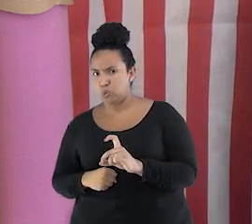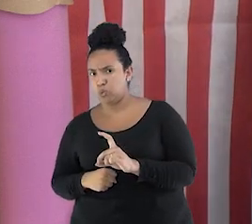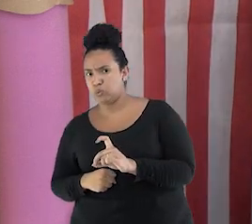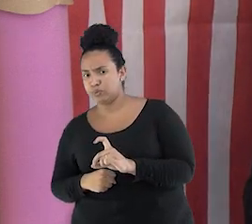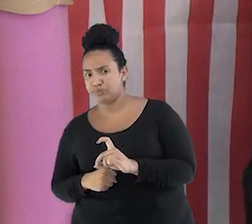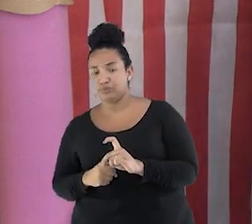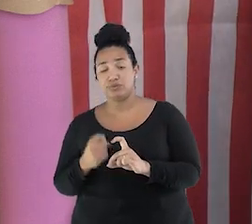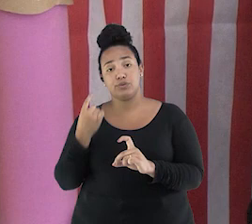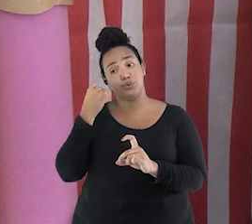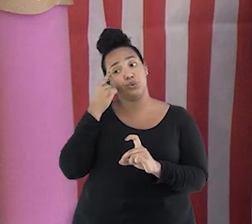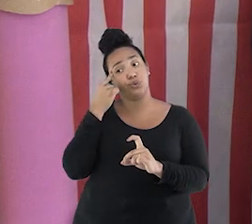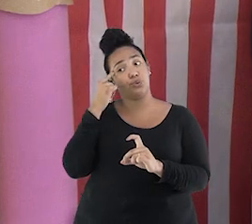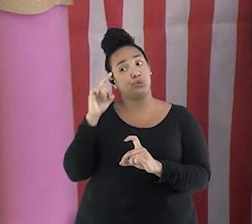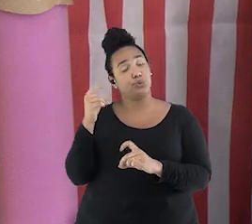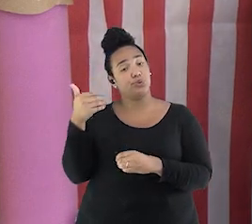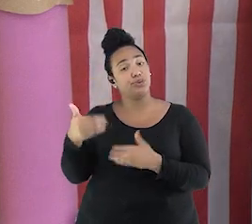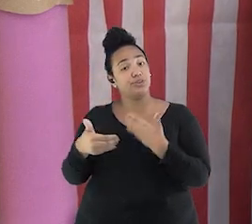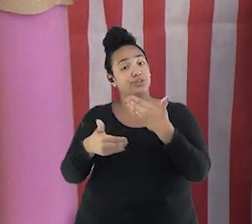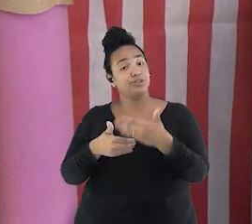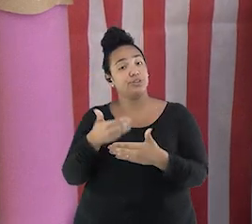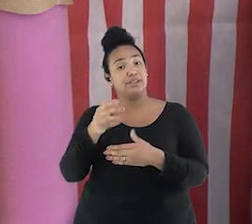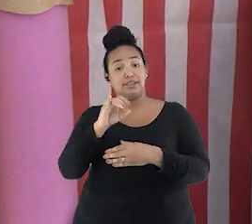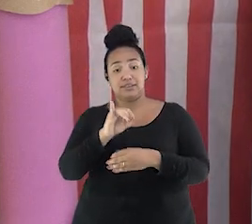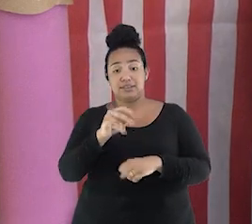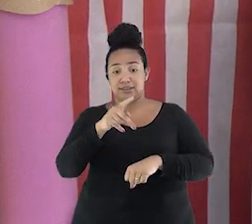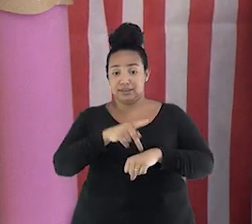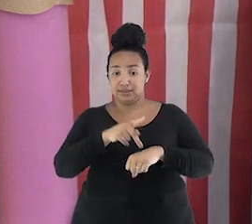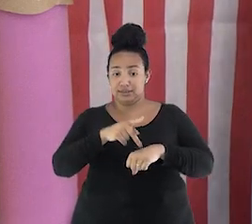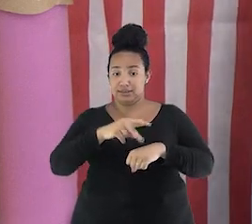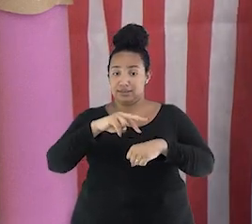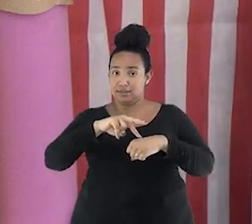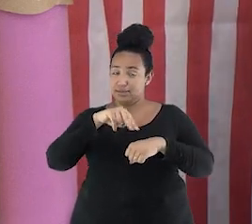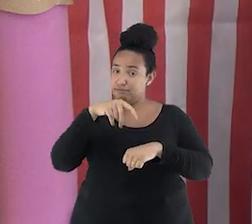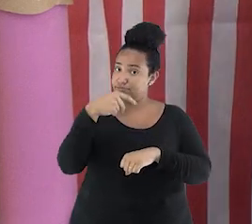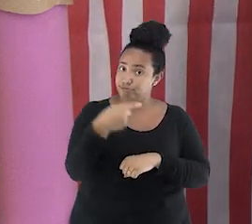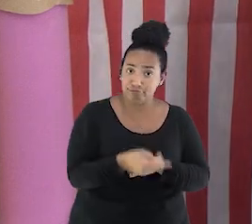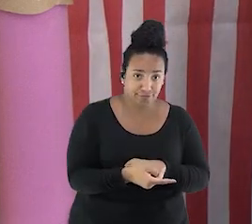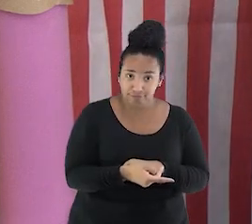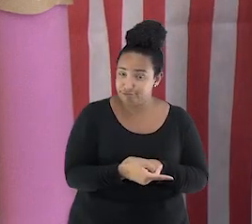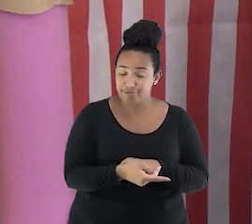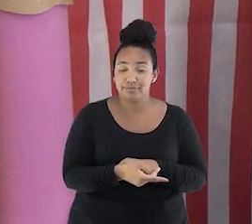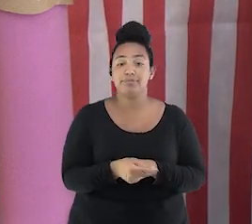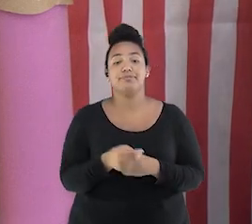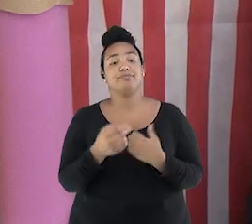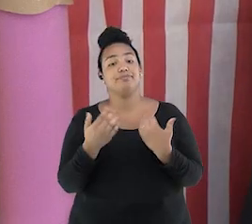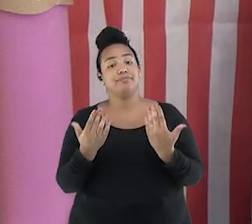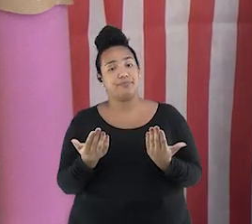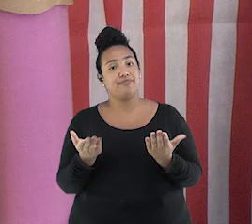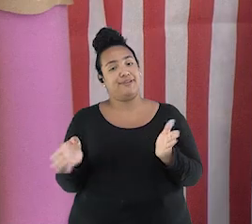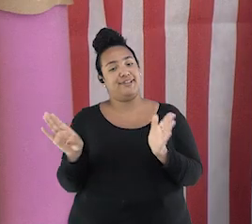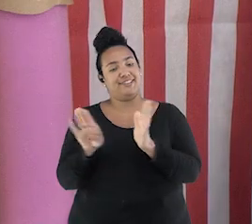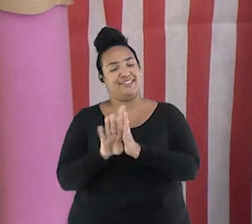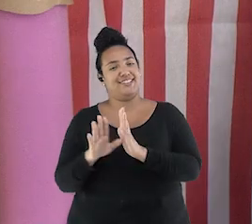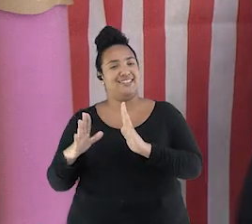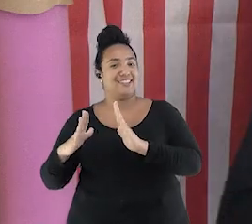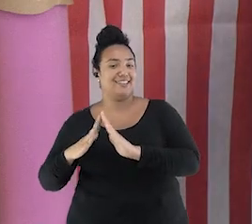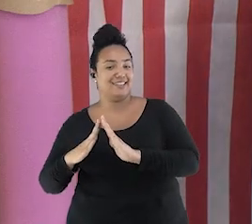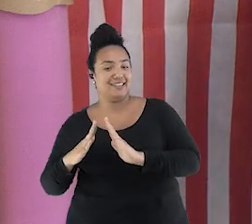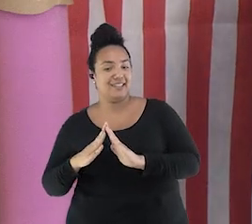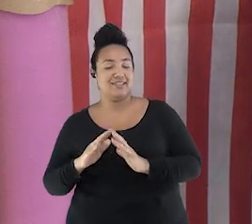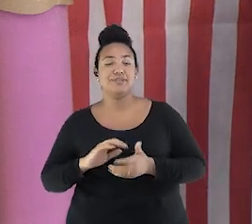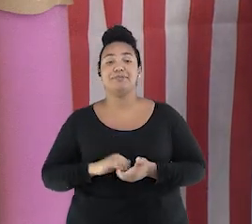dias, se não tropeçasse outra vez na pedra Maria Redonda, estivesse em